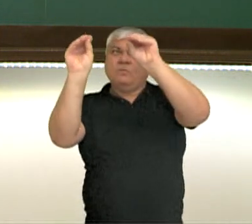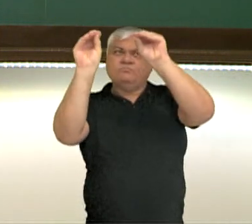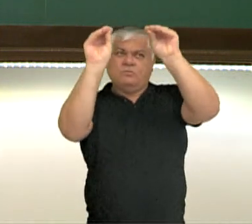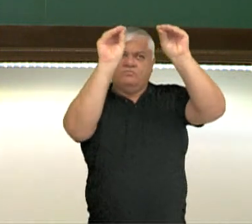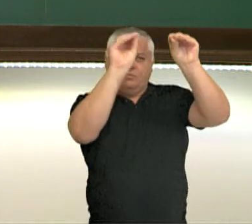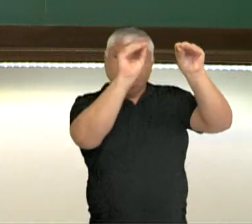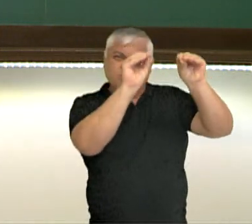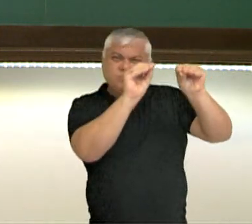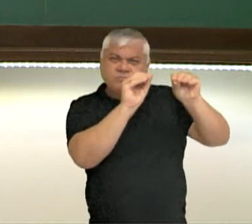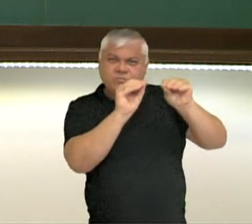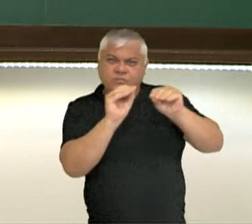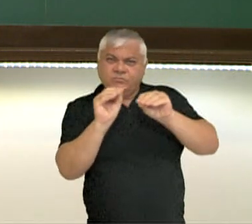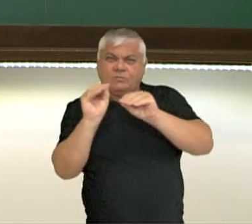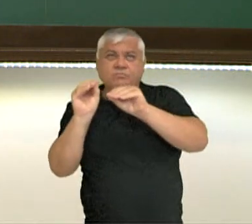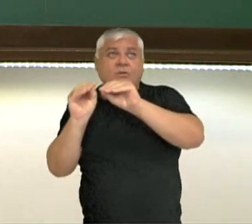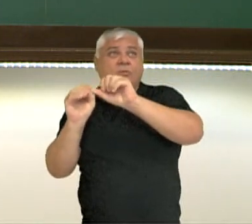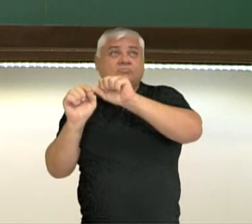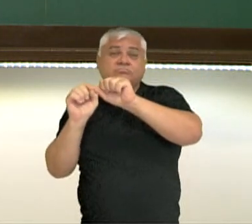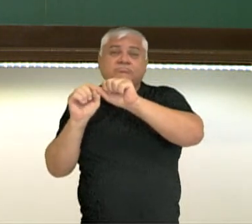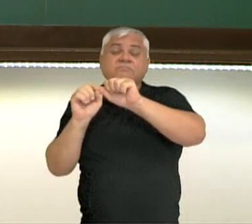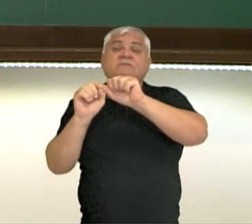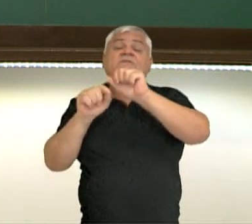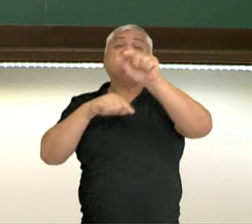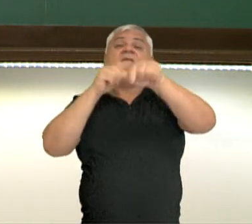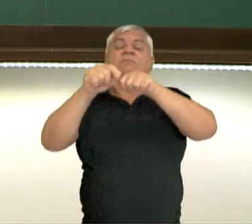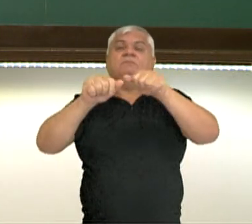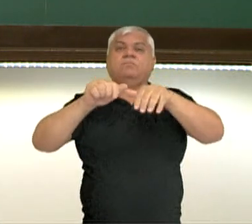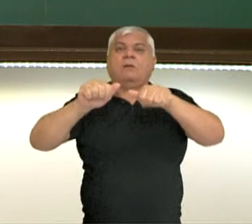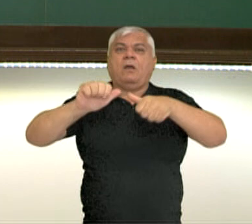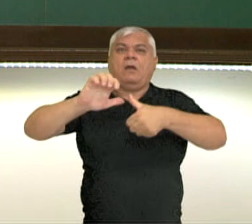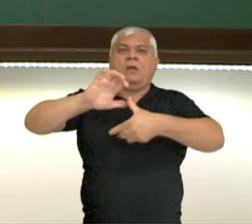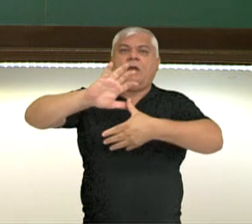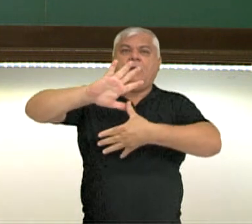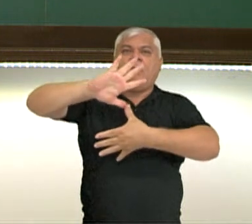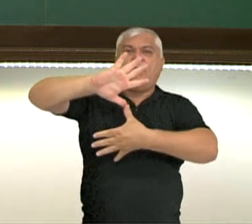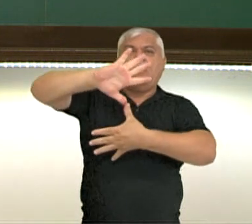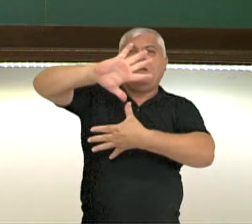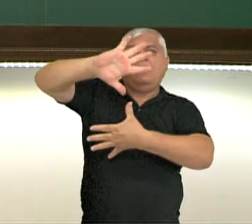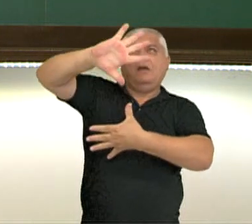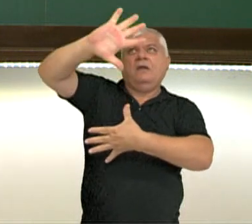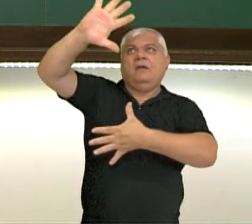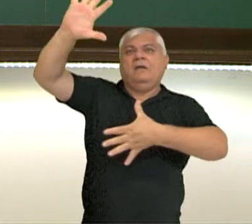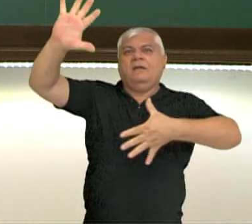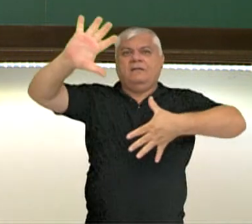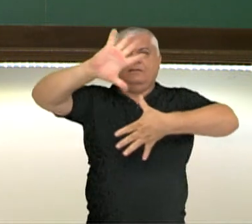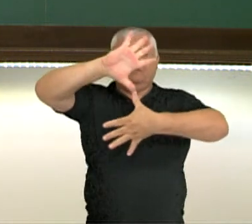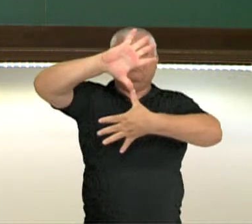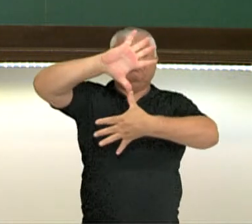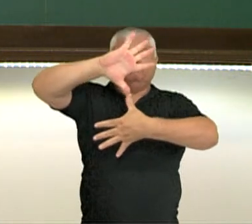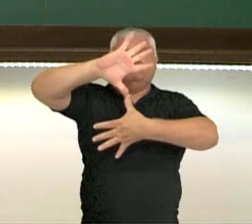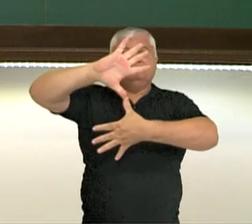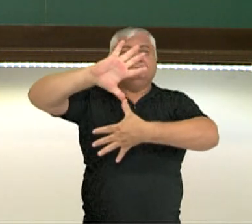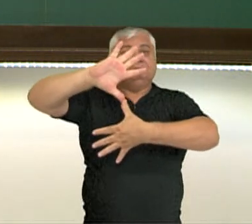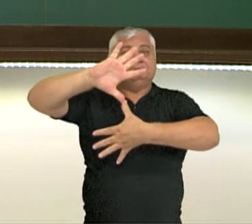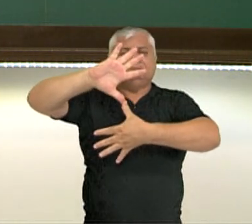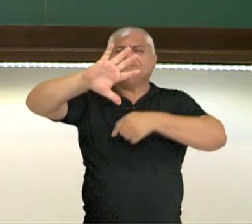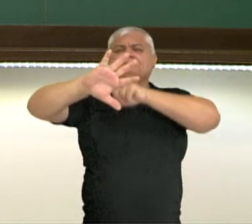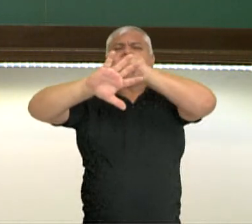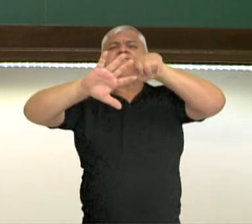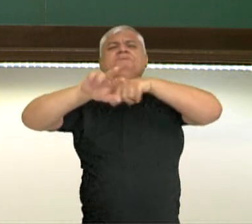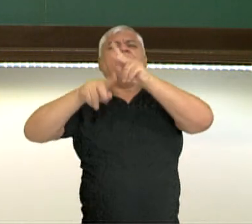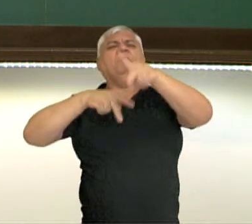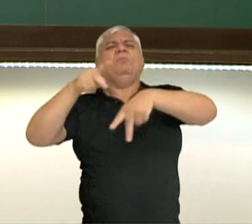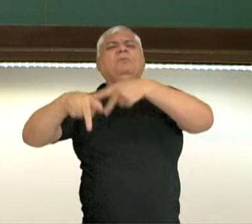América nesse momento, quando os continentes estavam ligados, depois os continentes se separaram e daí povoaram a América. Por que essa teoria